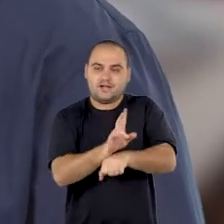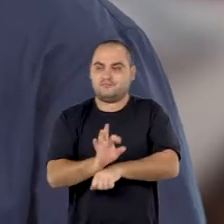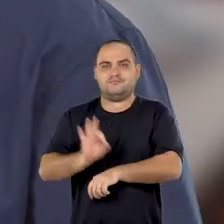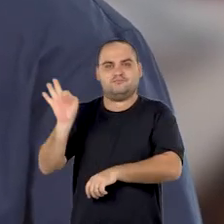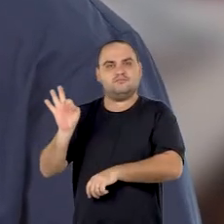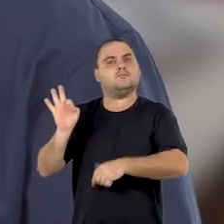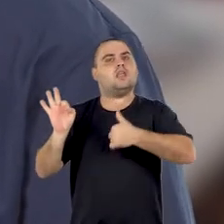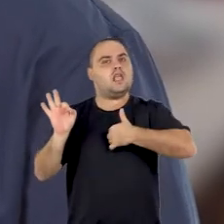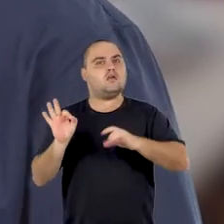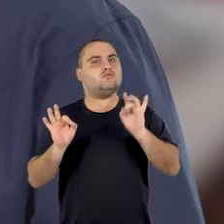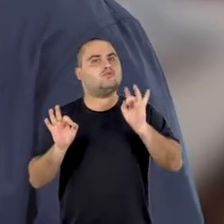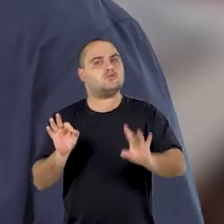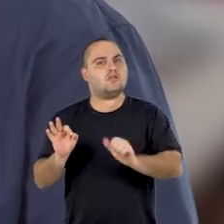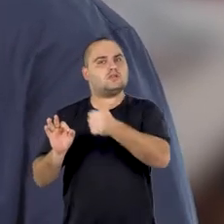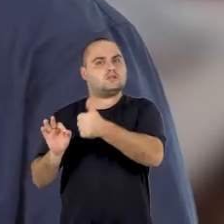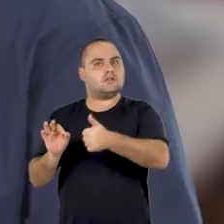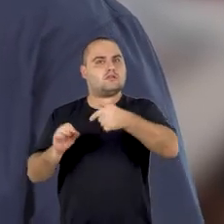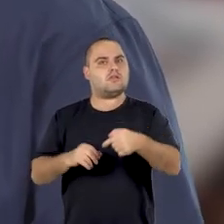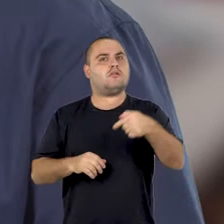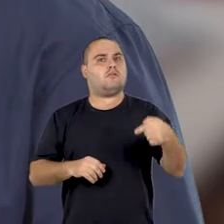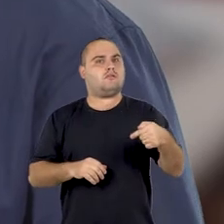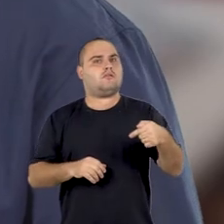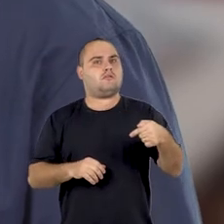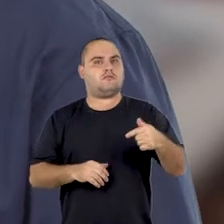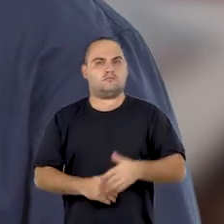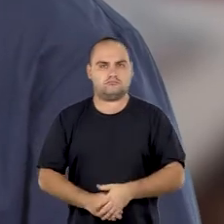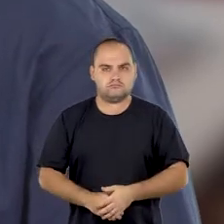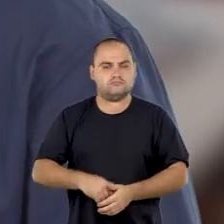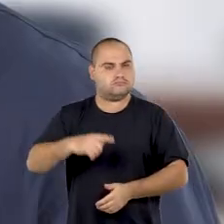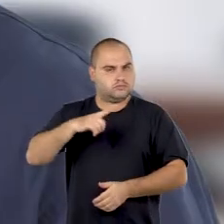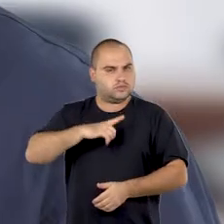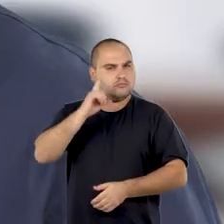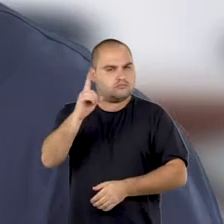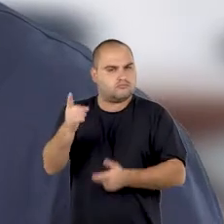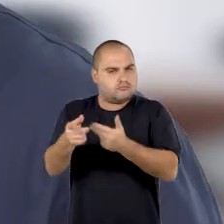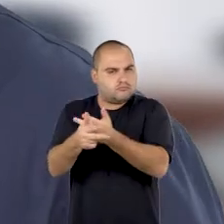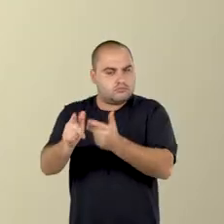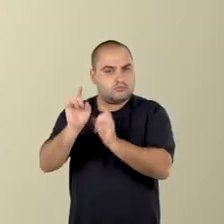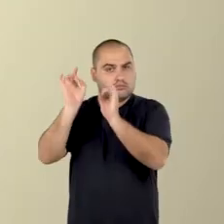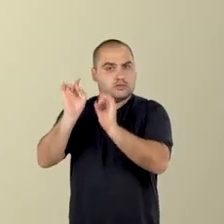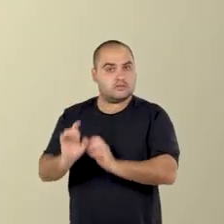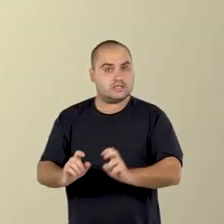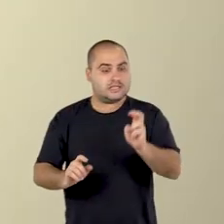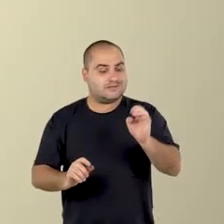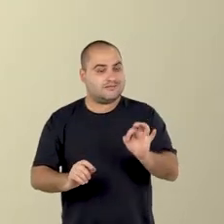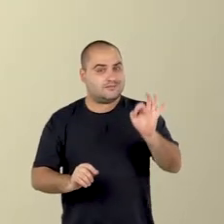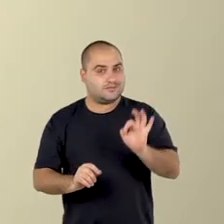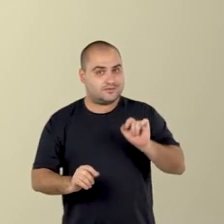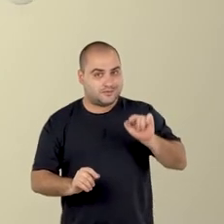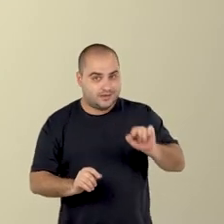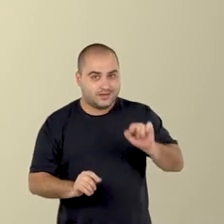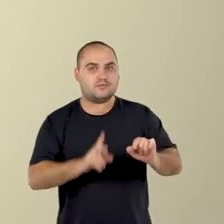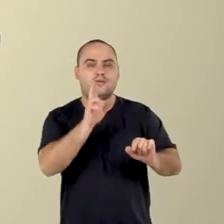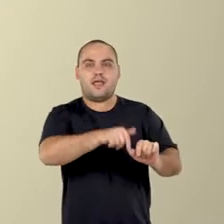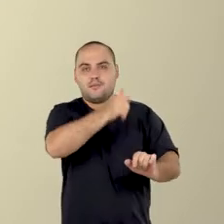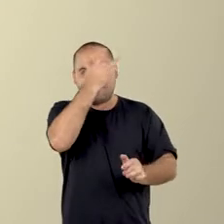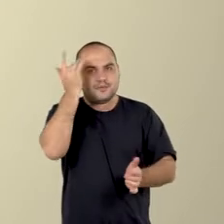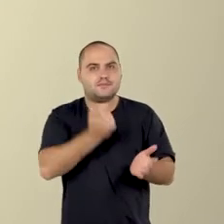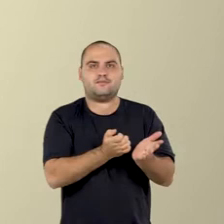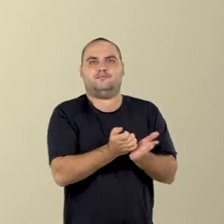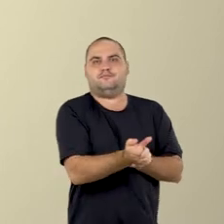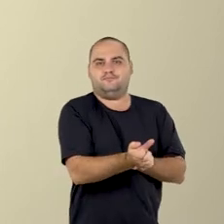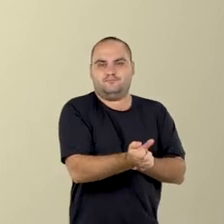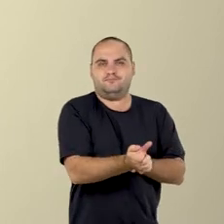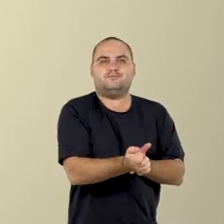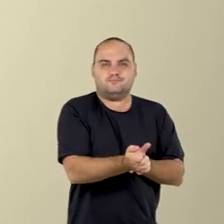comissionados. Vamos governar com apenas 177. E com um detalhe, 50% desses cargos serão